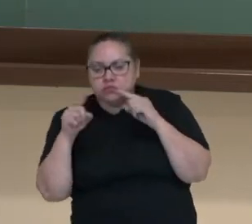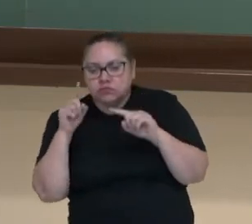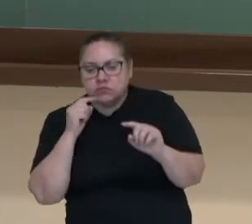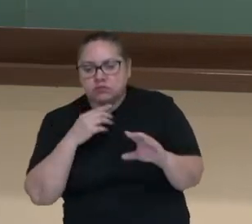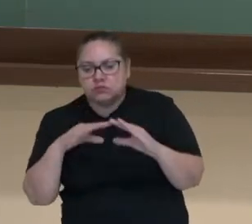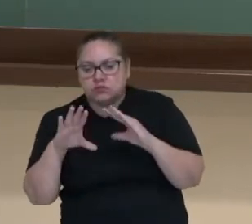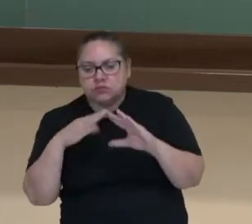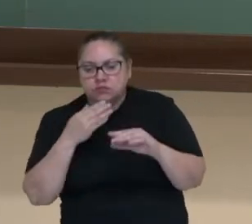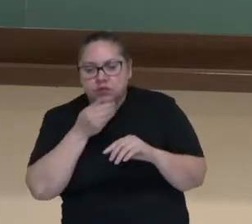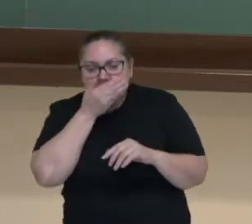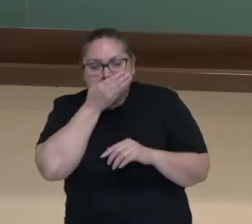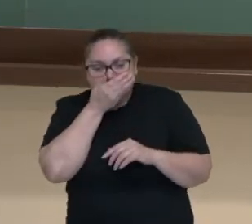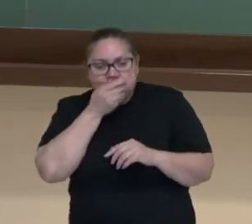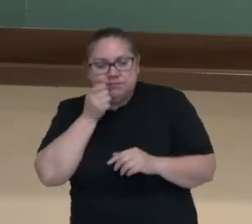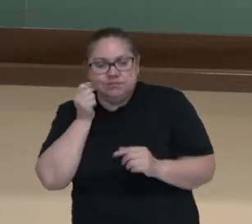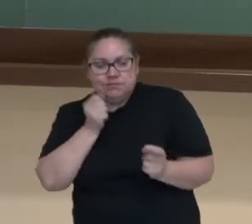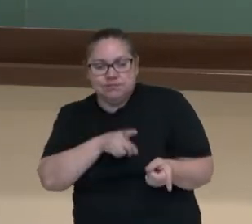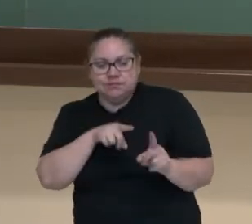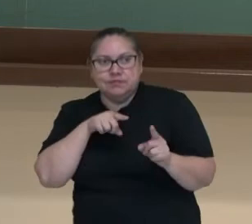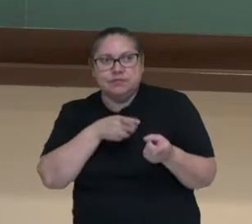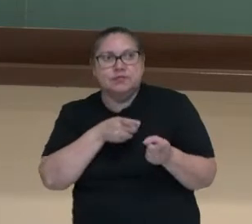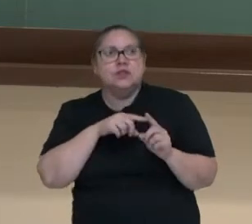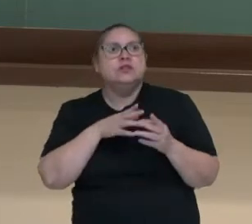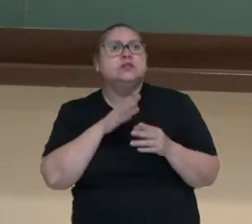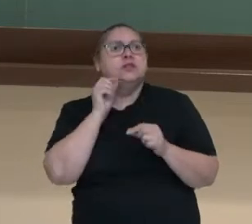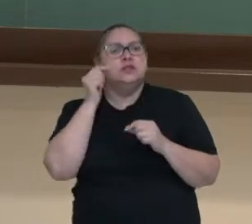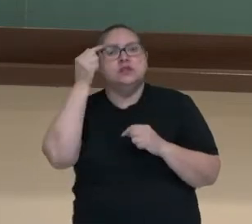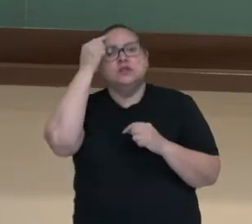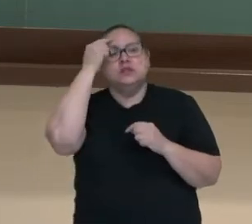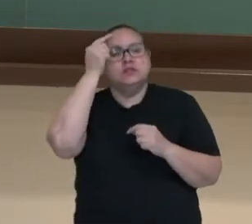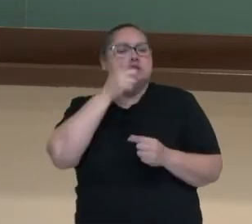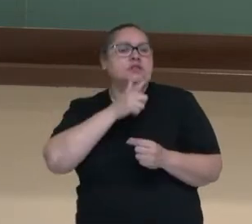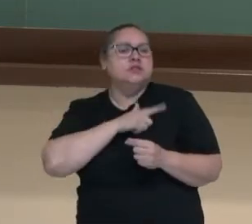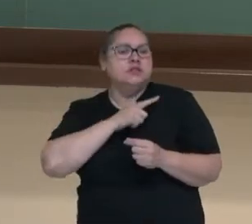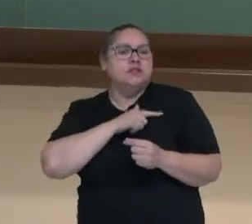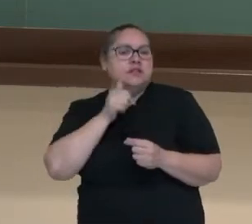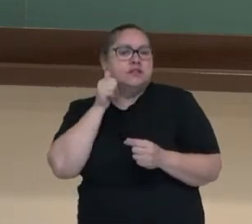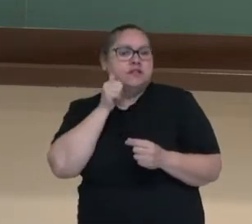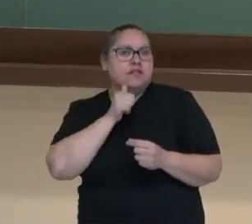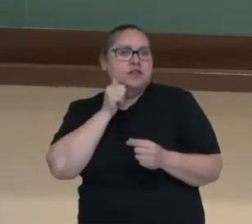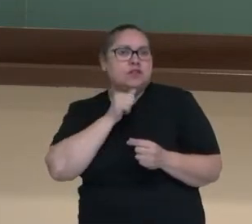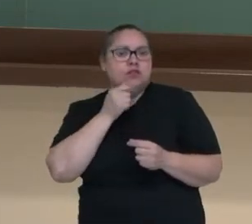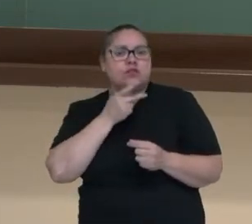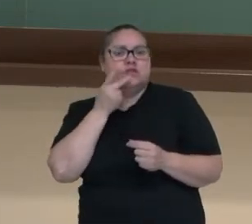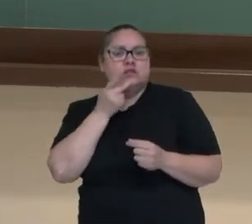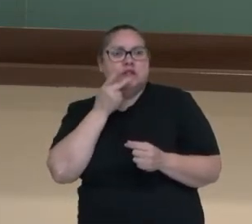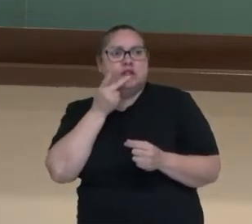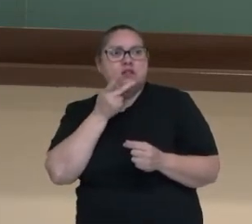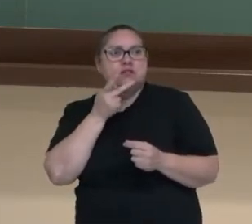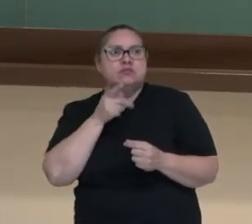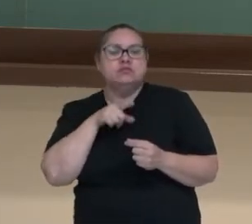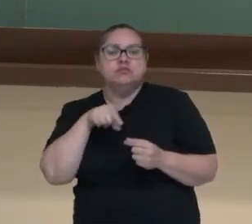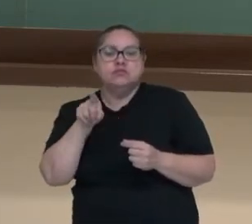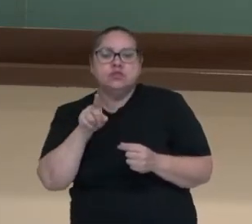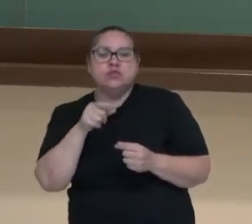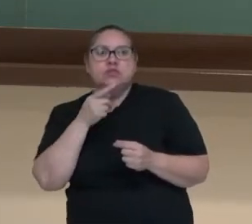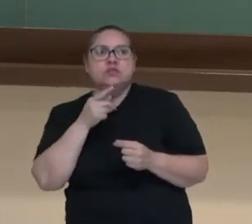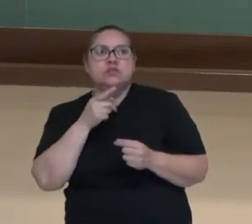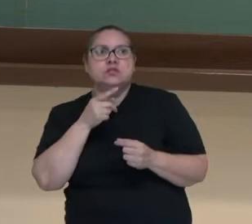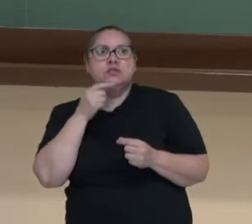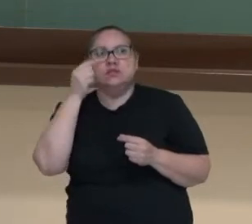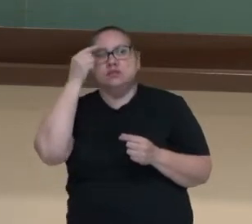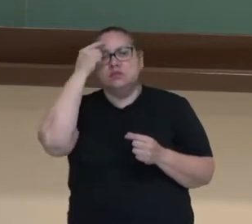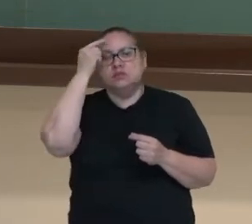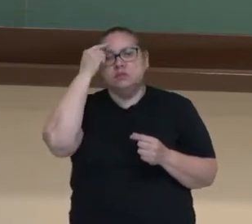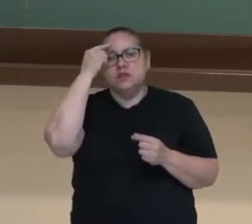cantiga de escárnio, a ideia é que, ai, dona feia, foste vos queixar, ou seja, reflita